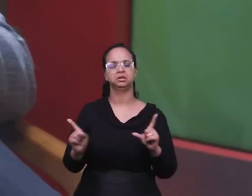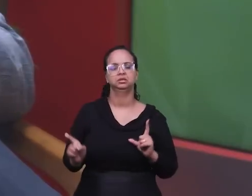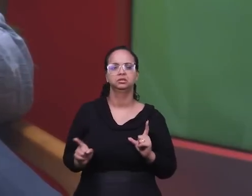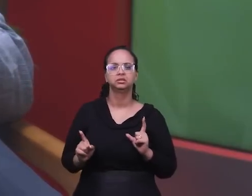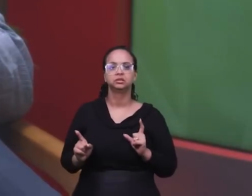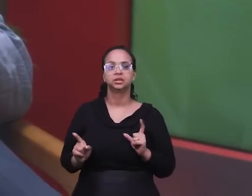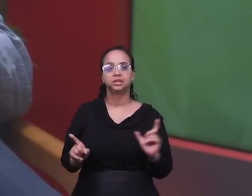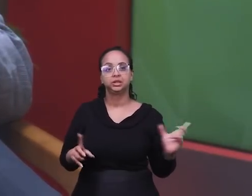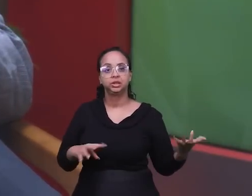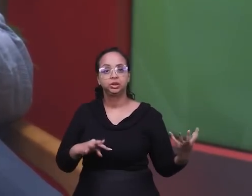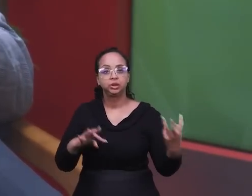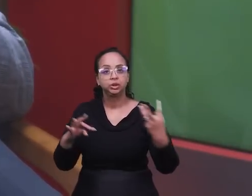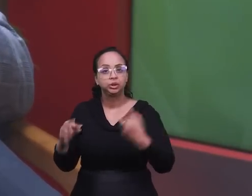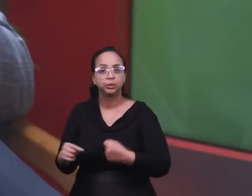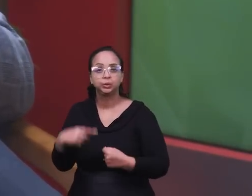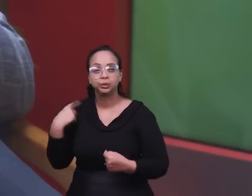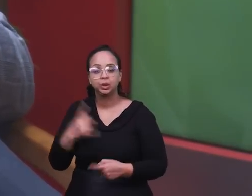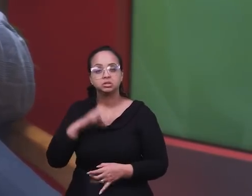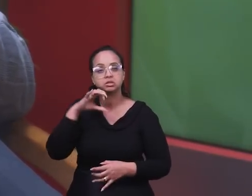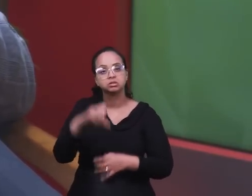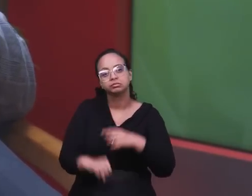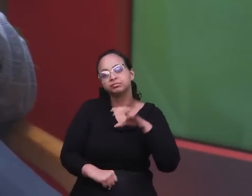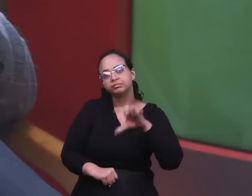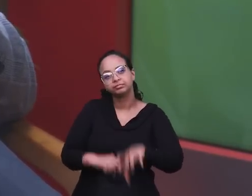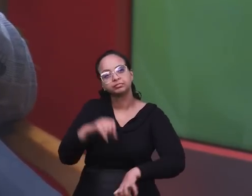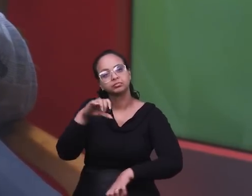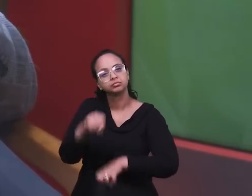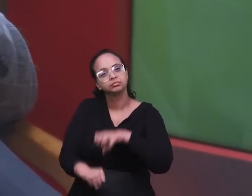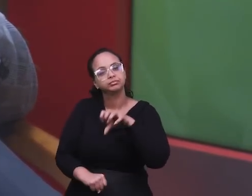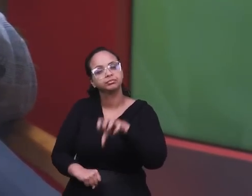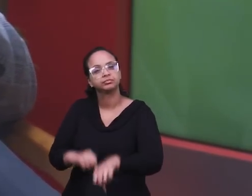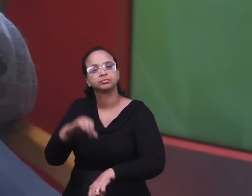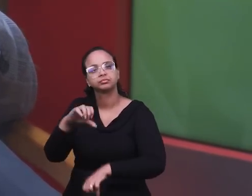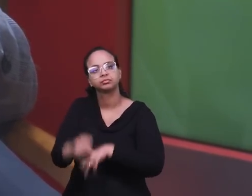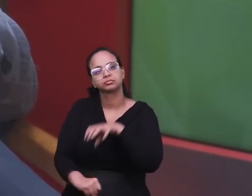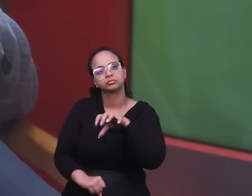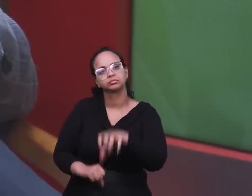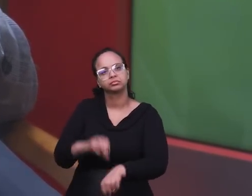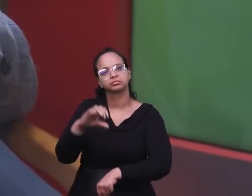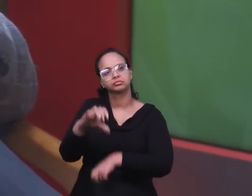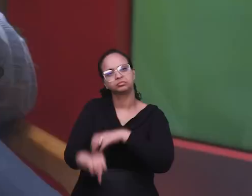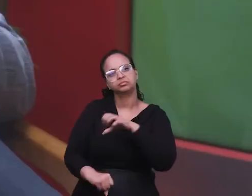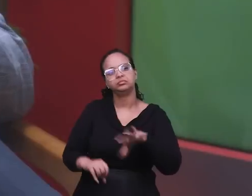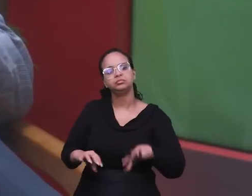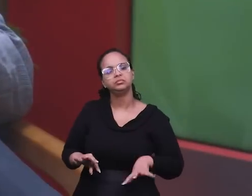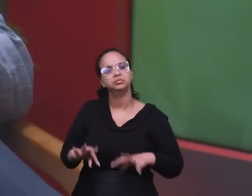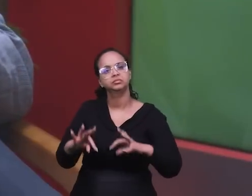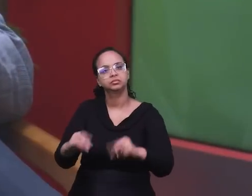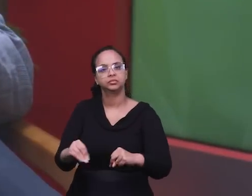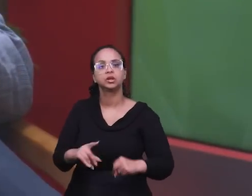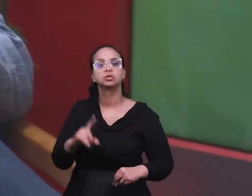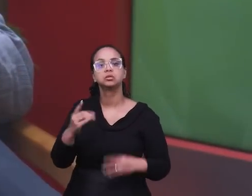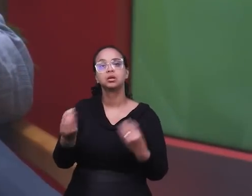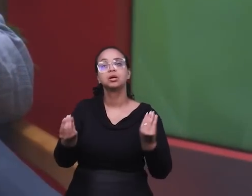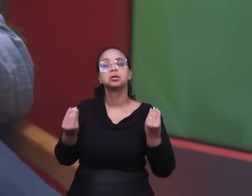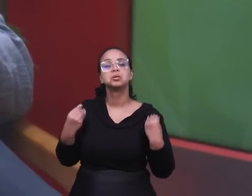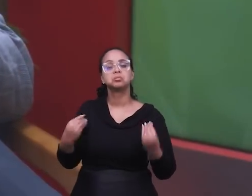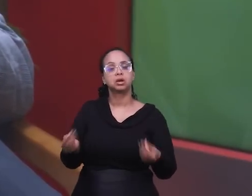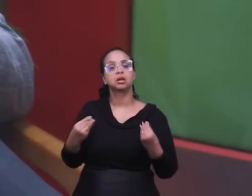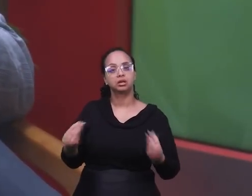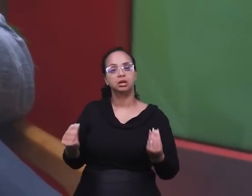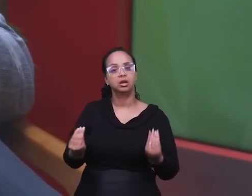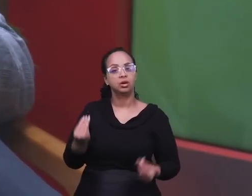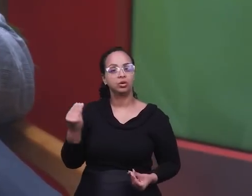renúncia. E tudo que nós alcançamos, tudo que o homem pode alcançar, se